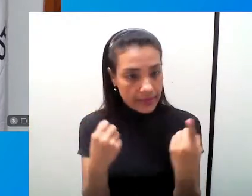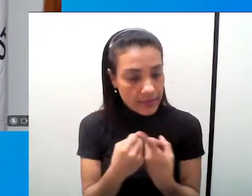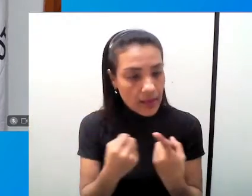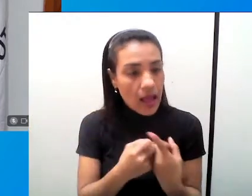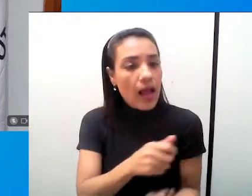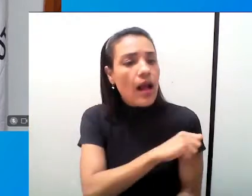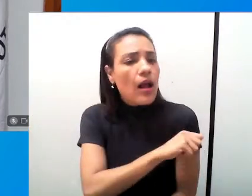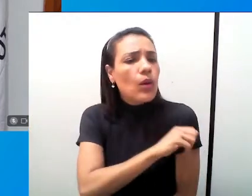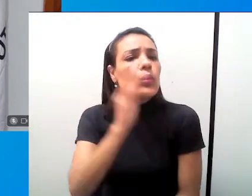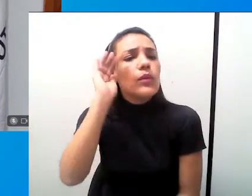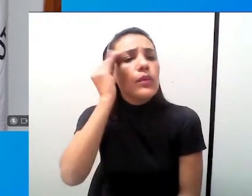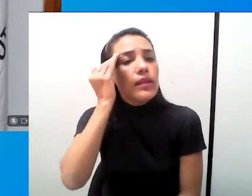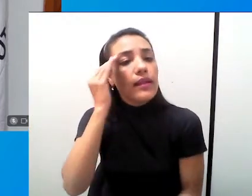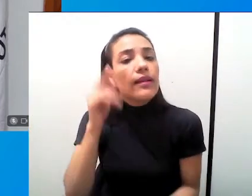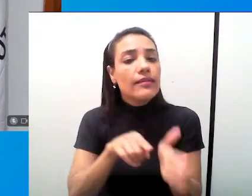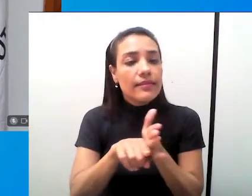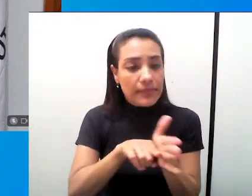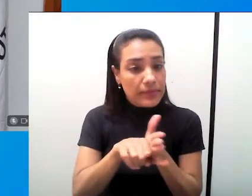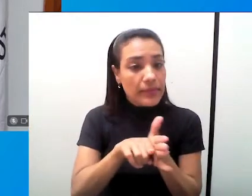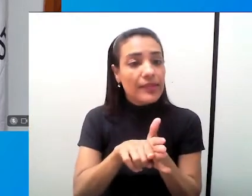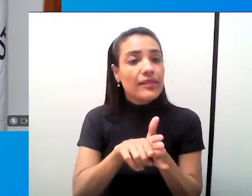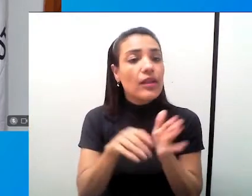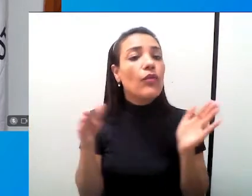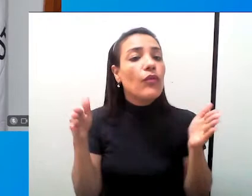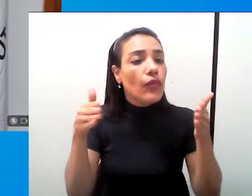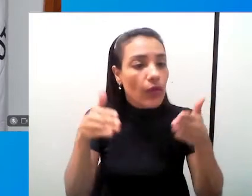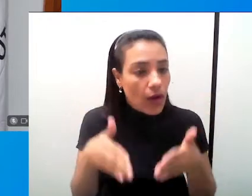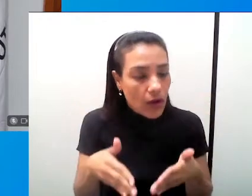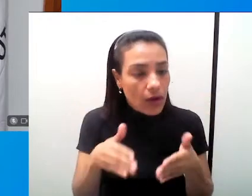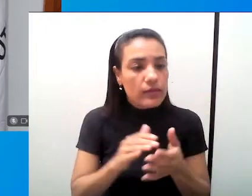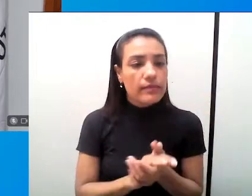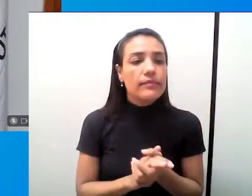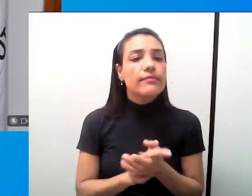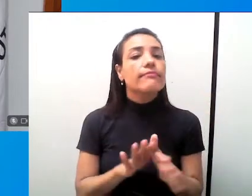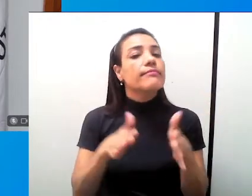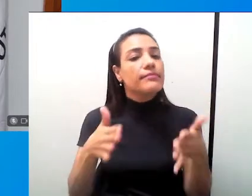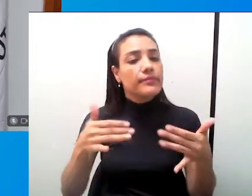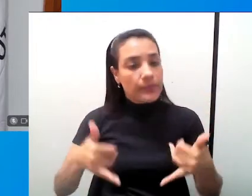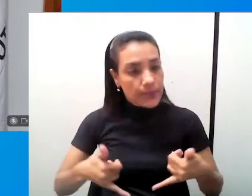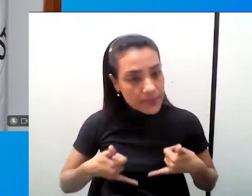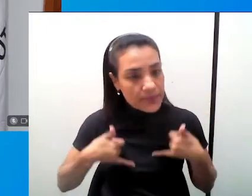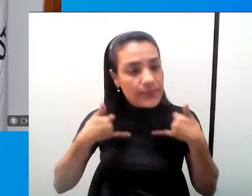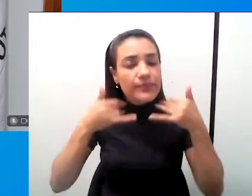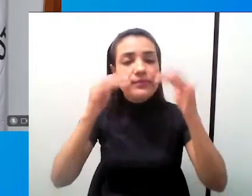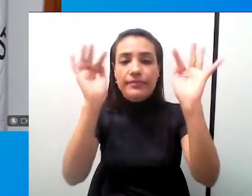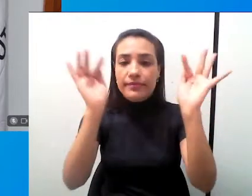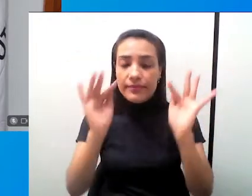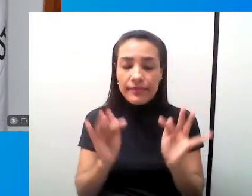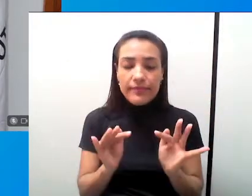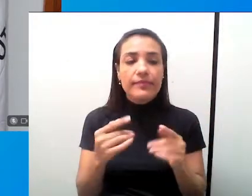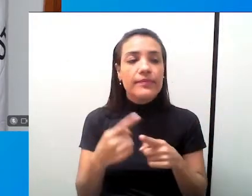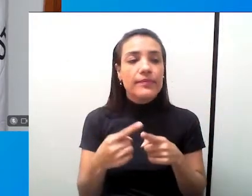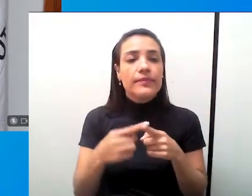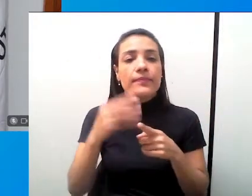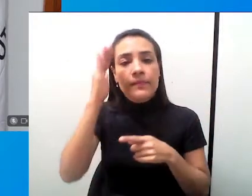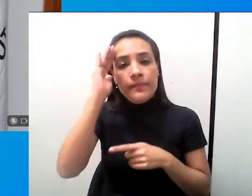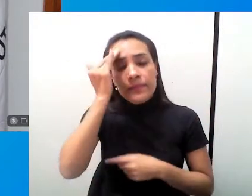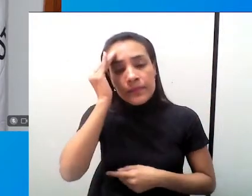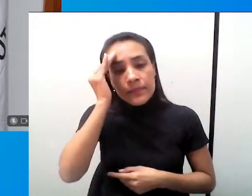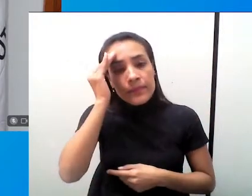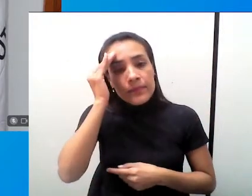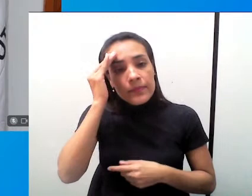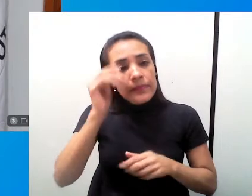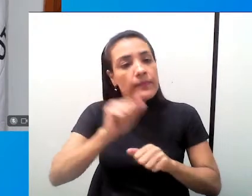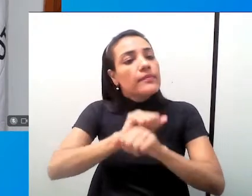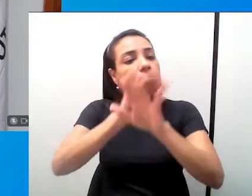pesquisa é aplicada. Então, eu fiquei, assim, muito orgulhosa deles terem essa visão. E a gente, inclusive, vai fazer uma parceria